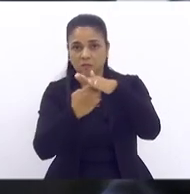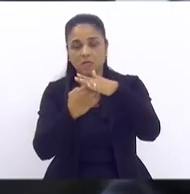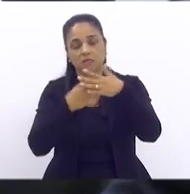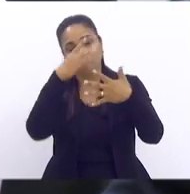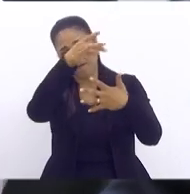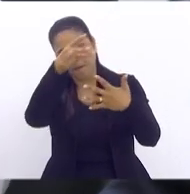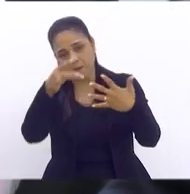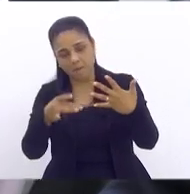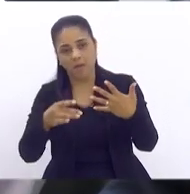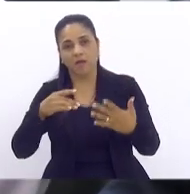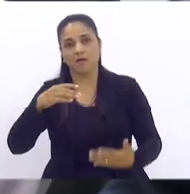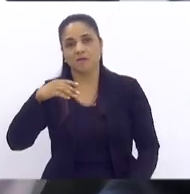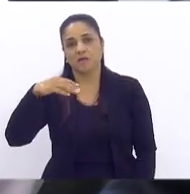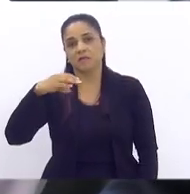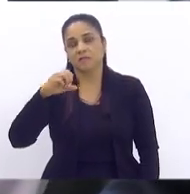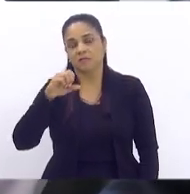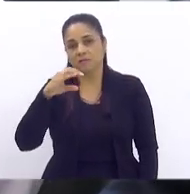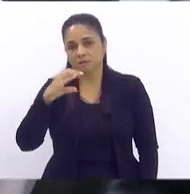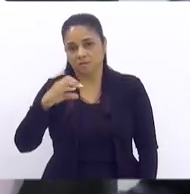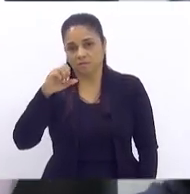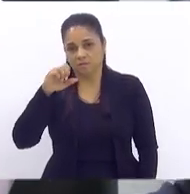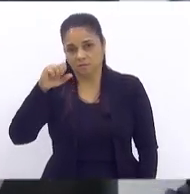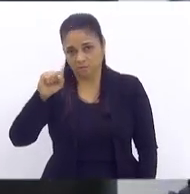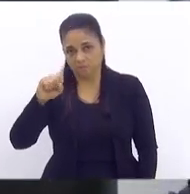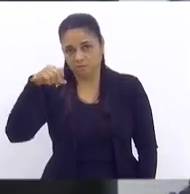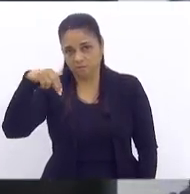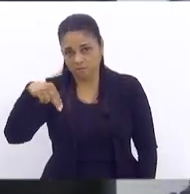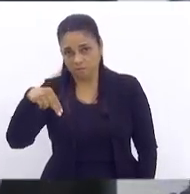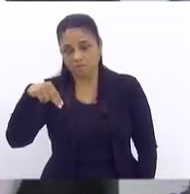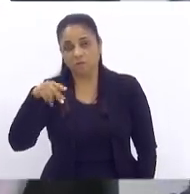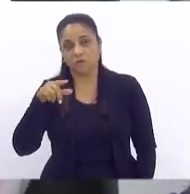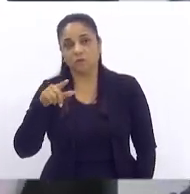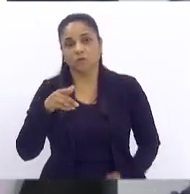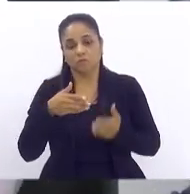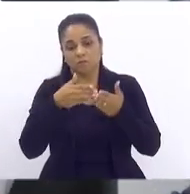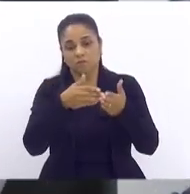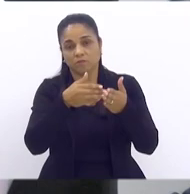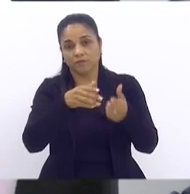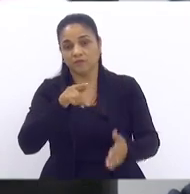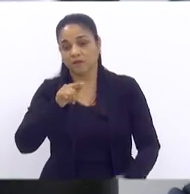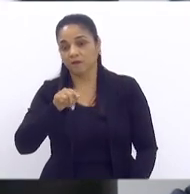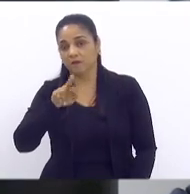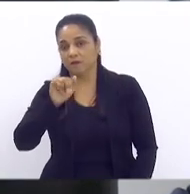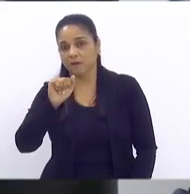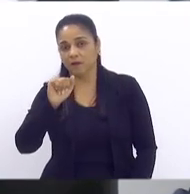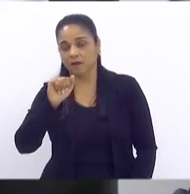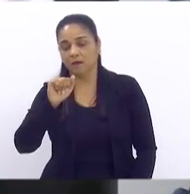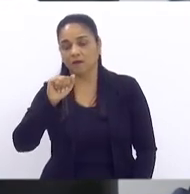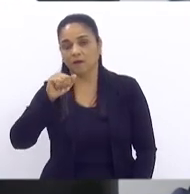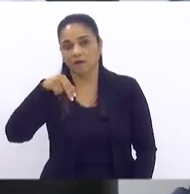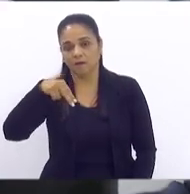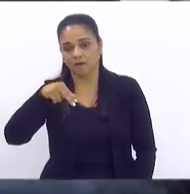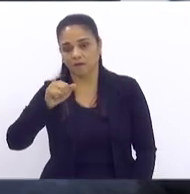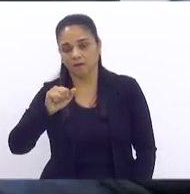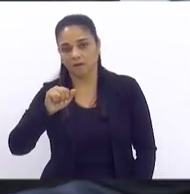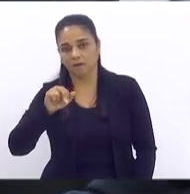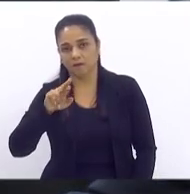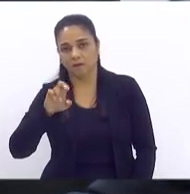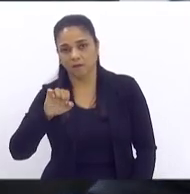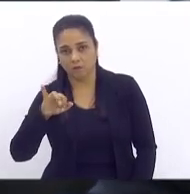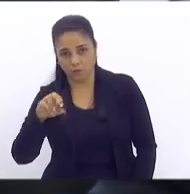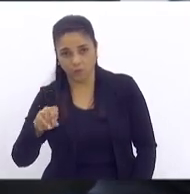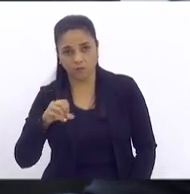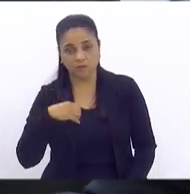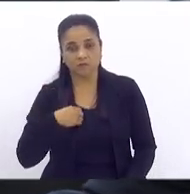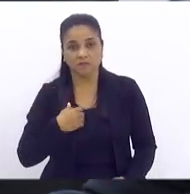tal, a CSN, no caso do granileiro lá, lá o Tru Conrado, foi emitida a multa por 180 mil toneladas.